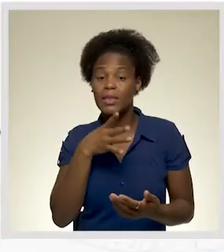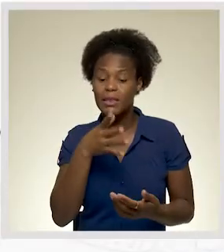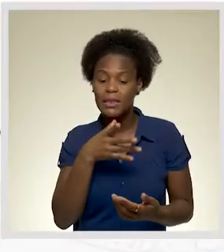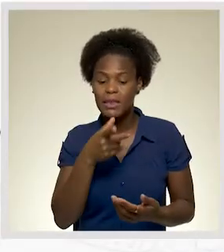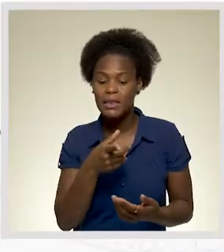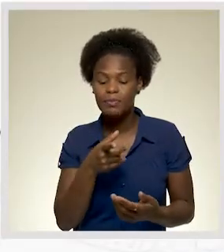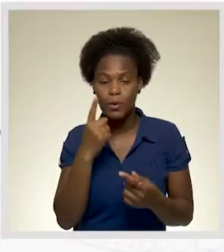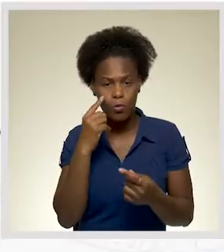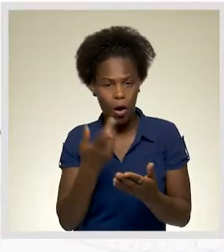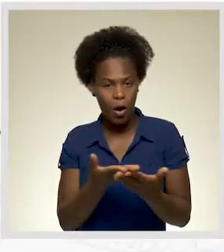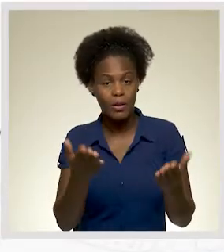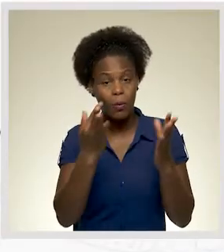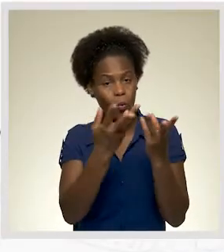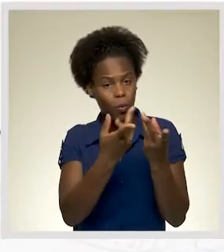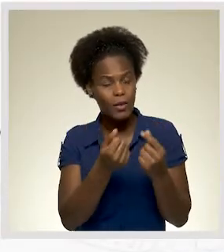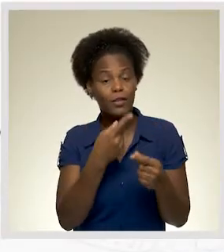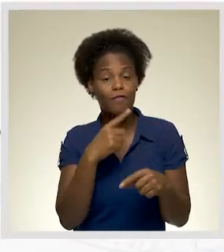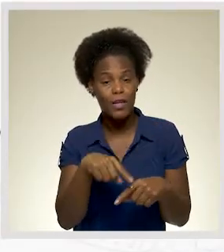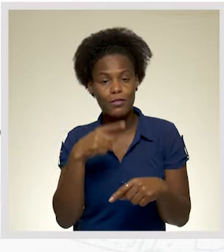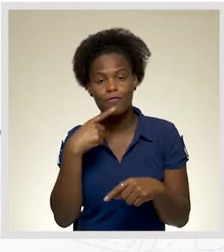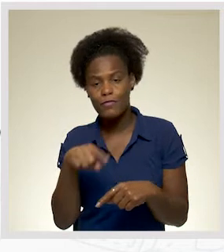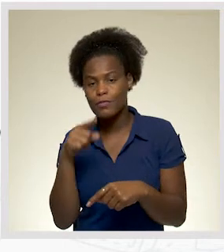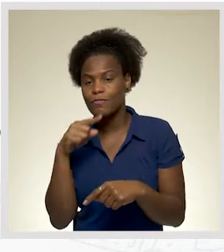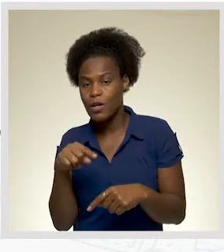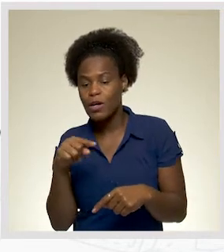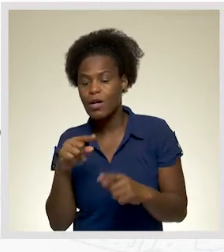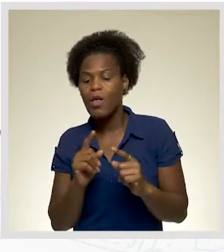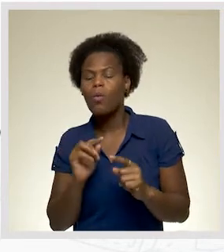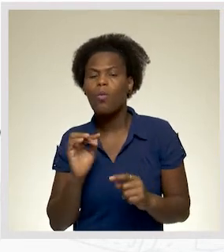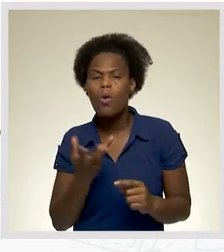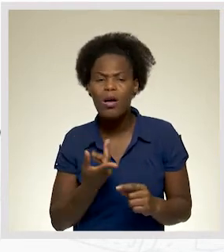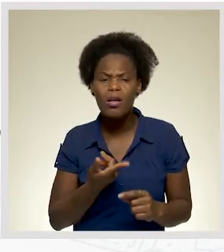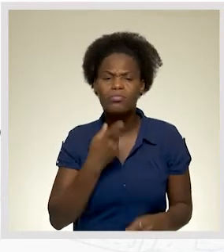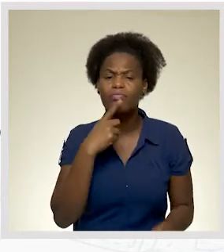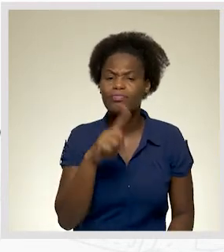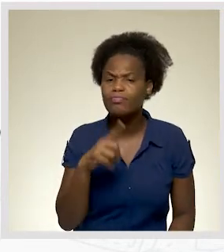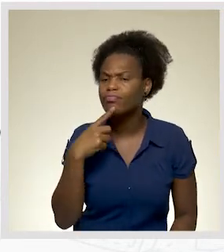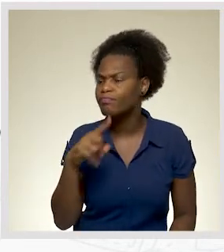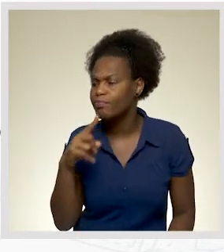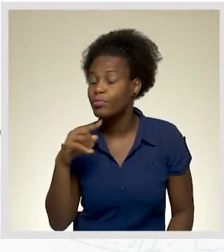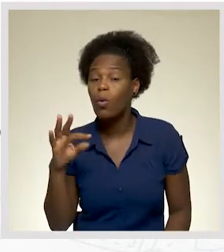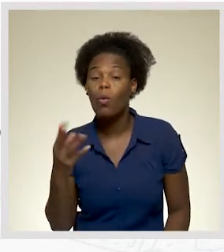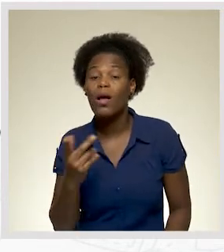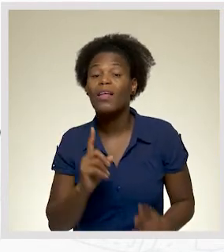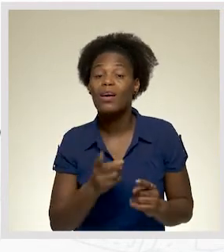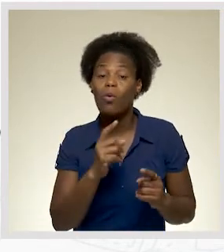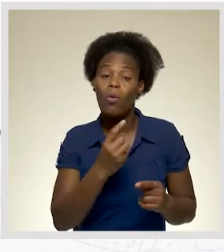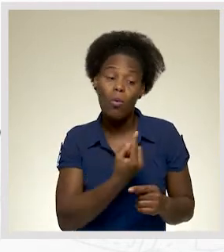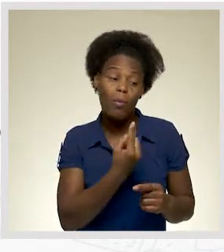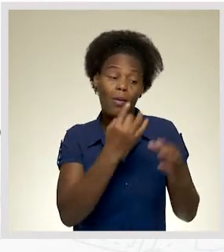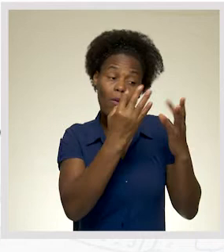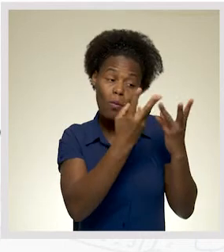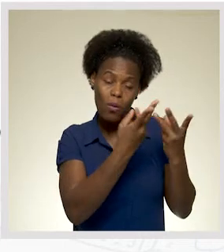de vezes, ou seja, o número de vezes, quantas vezes que uma grandeza, que uma quantidade